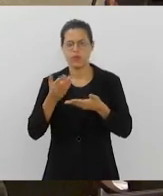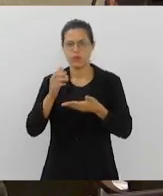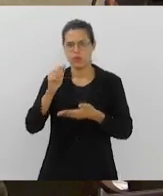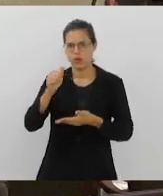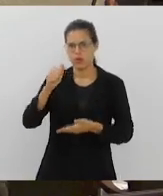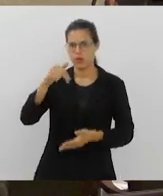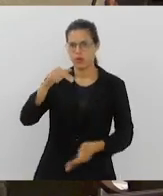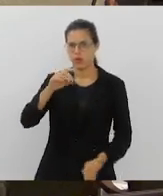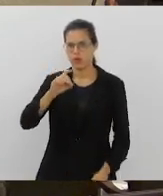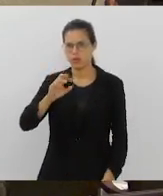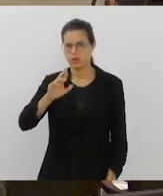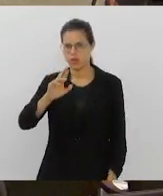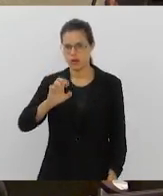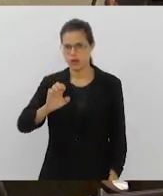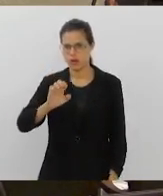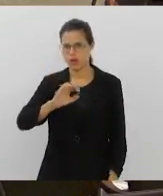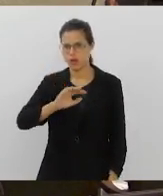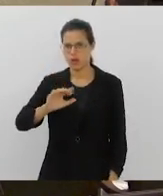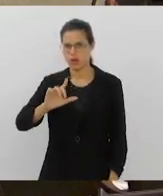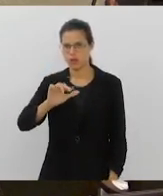Abreu Baptista.